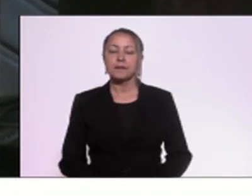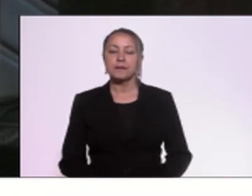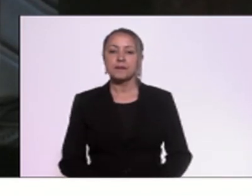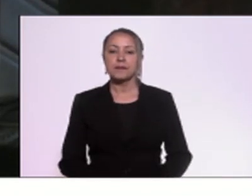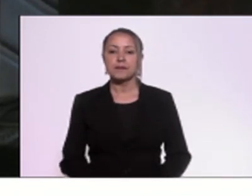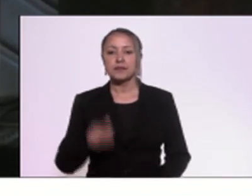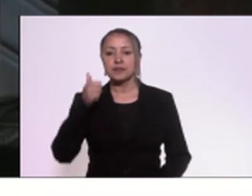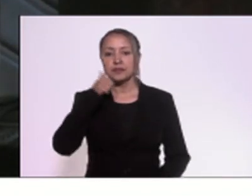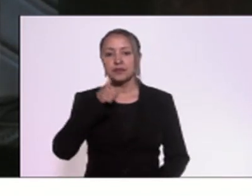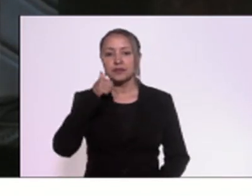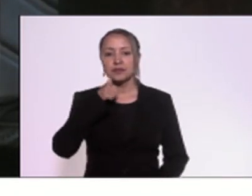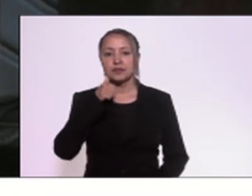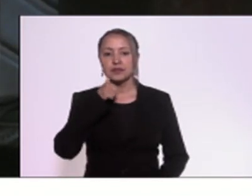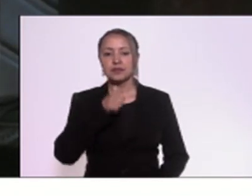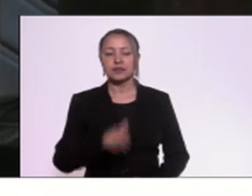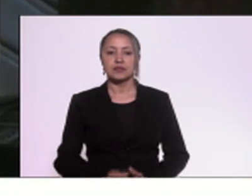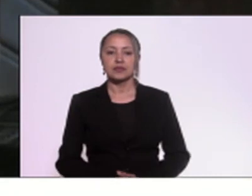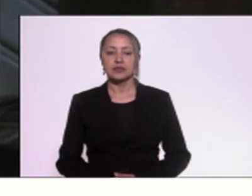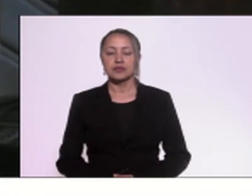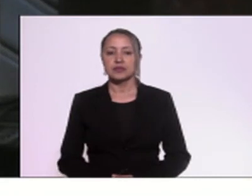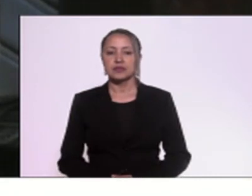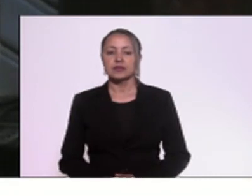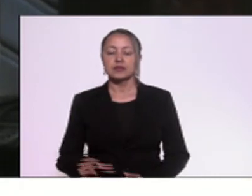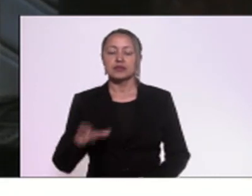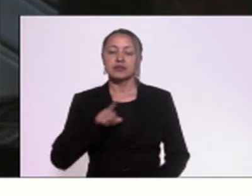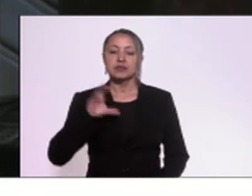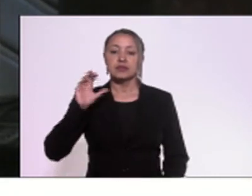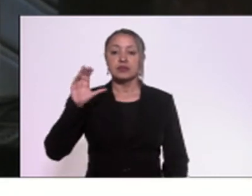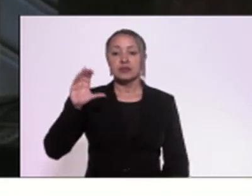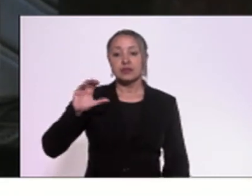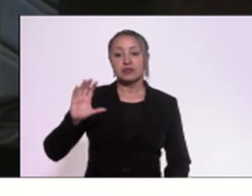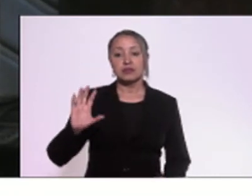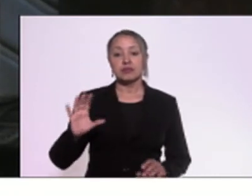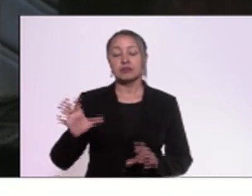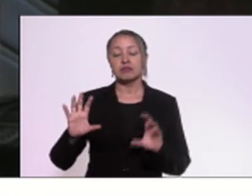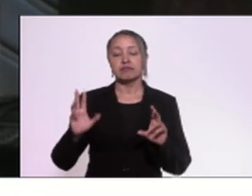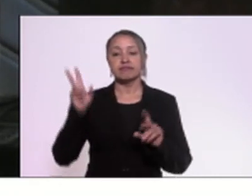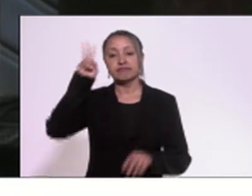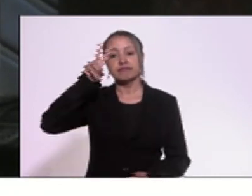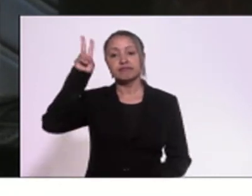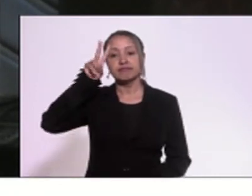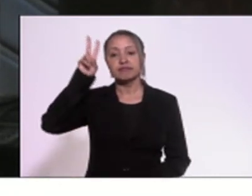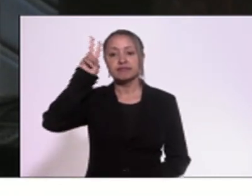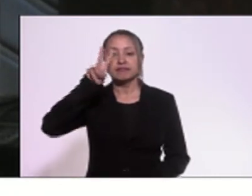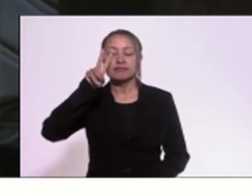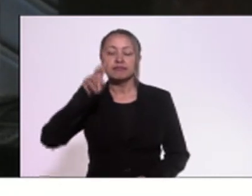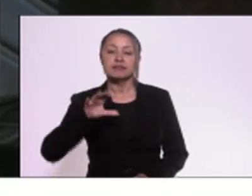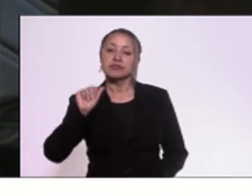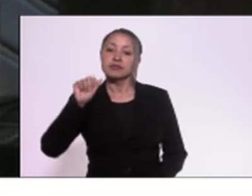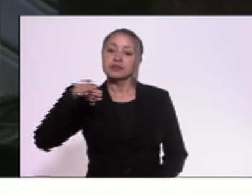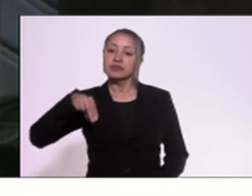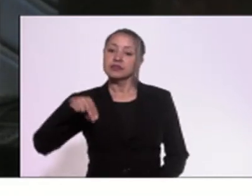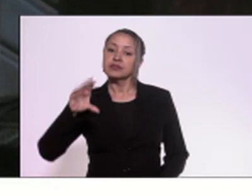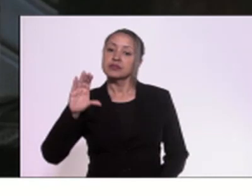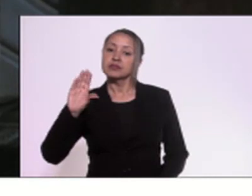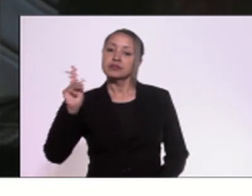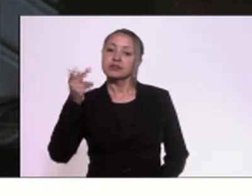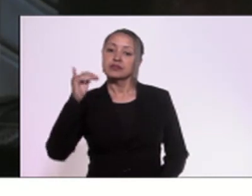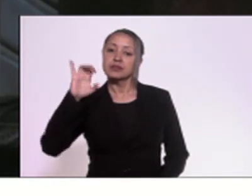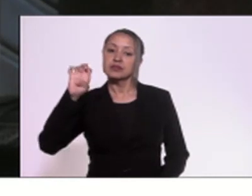de todos nós. Vamos A ministra Carmen